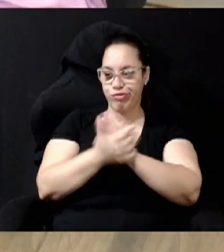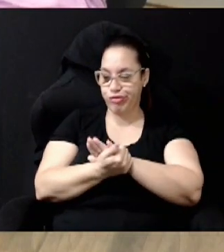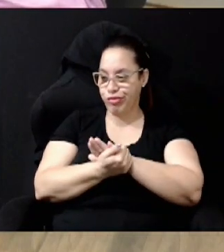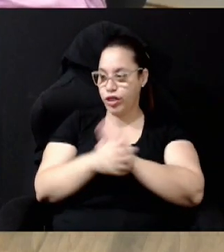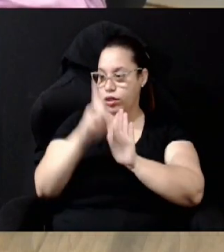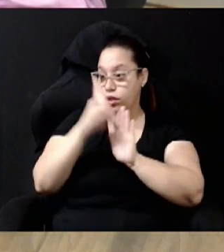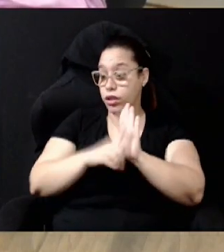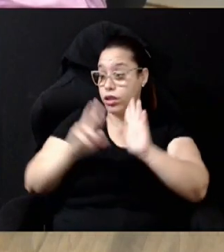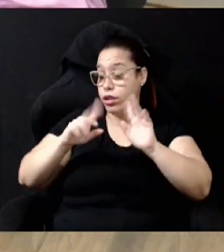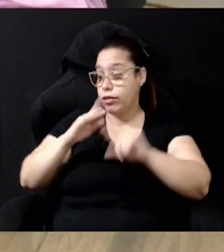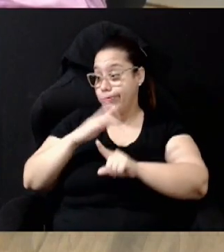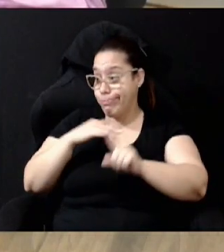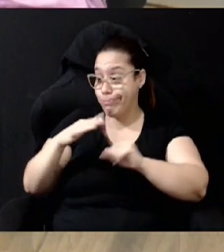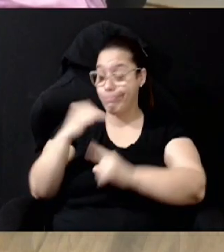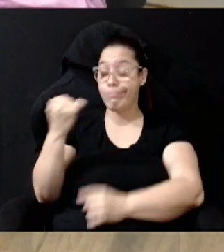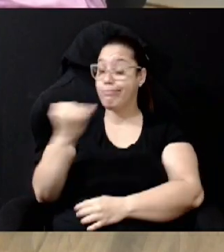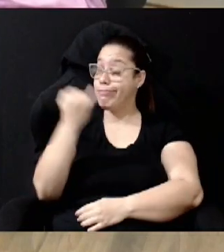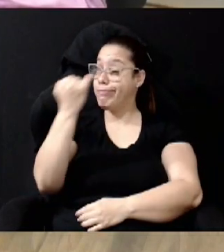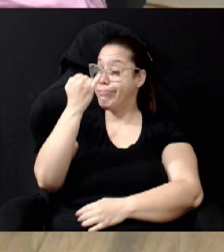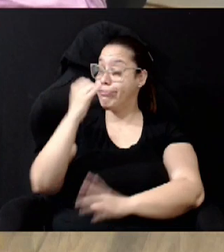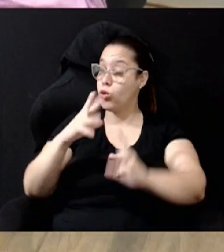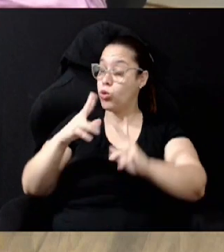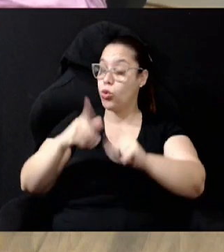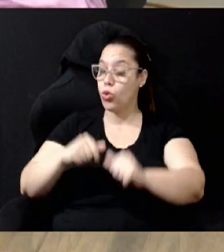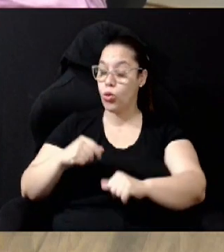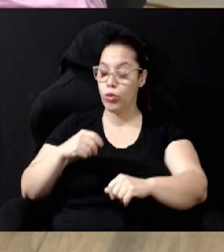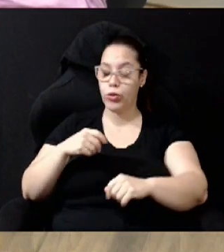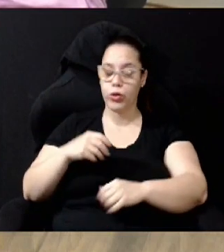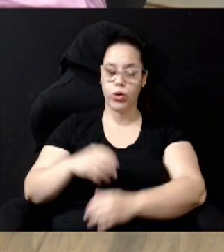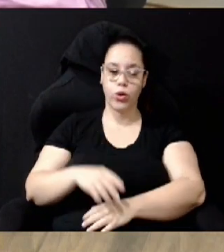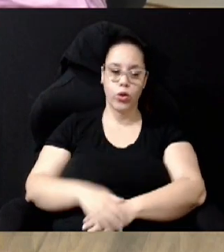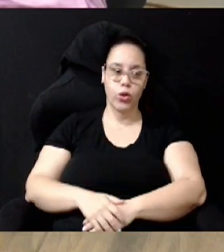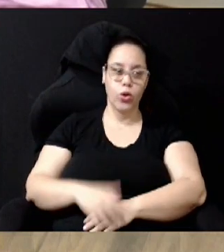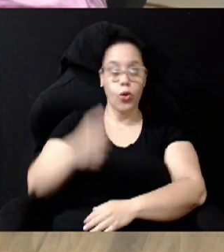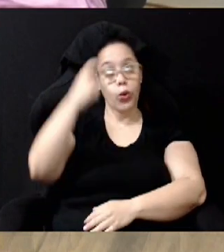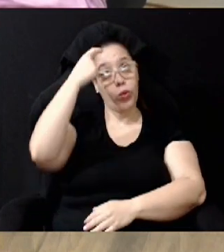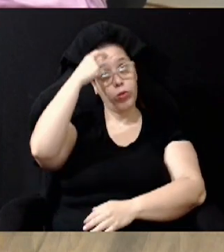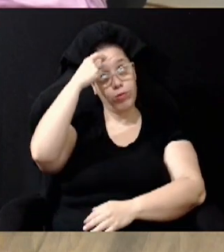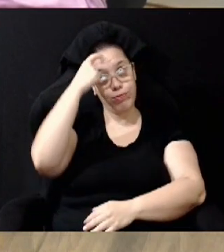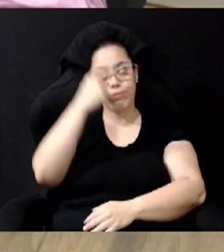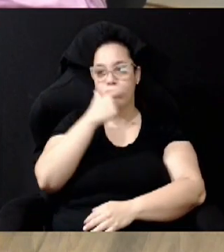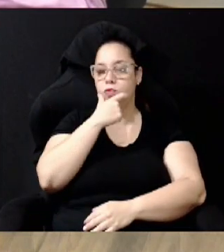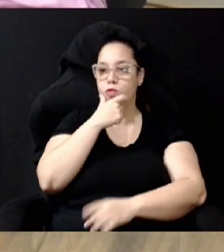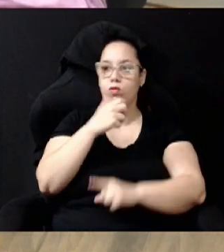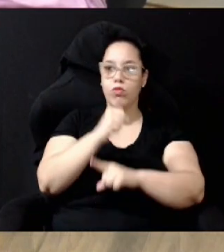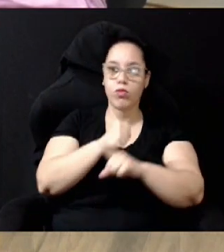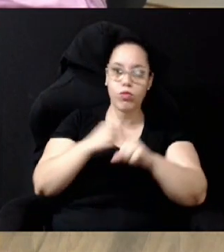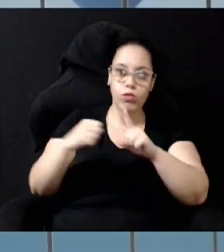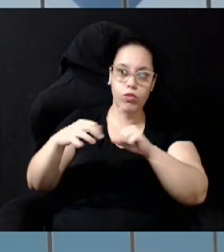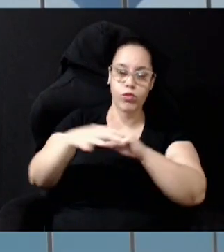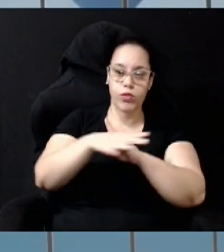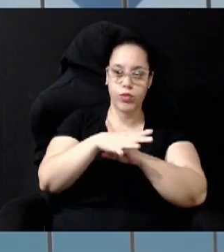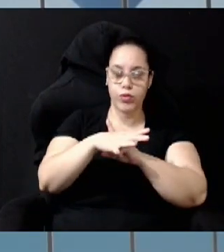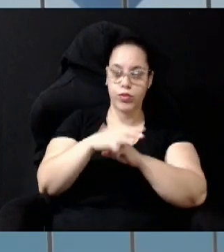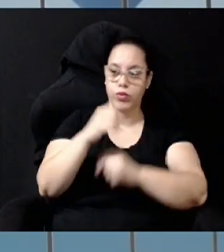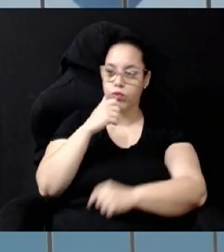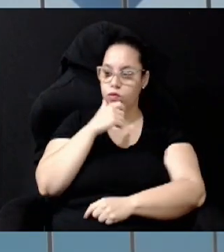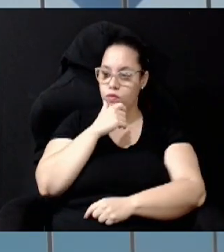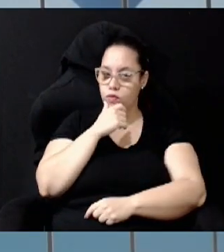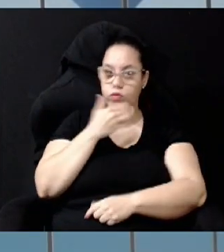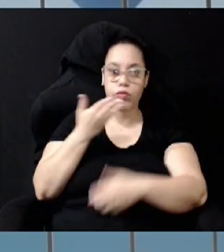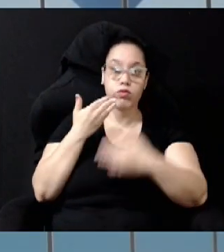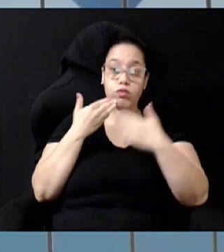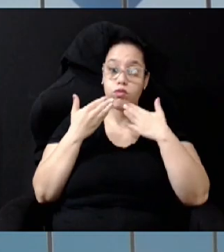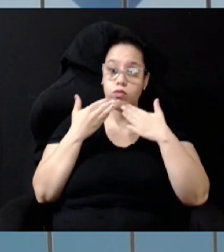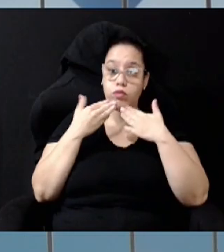importante que toda a sociedade discuta e tenha consciência dessas questões, porque acho que, como bem comentado, a questão principalmente acho que